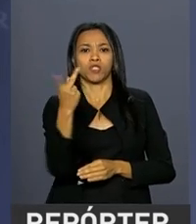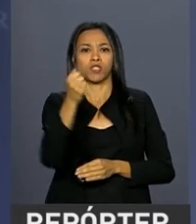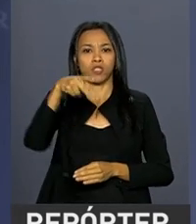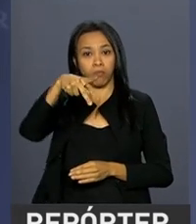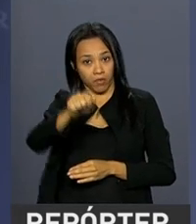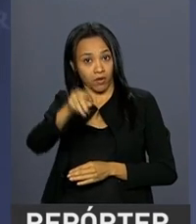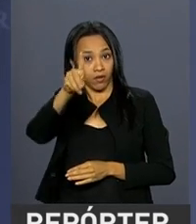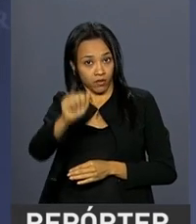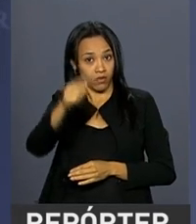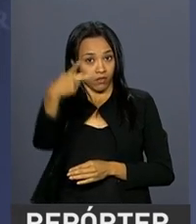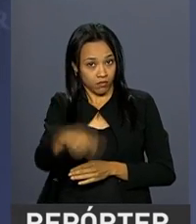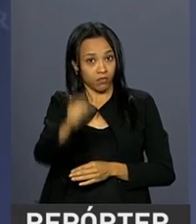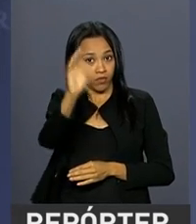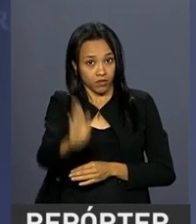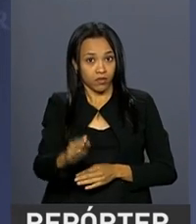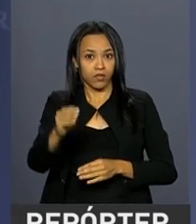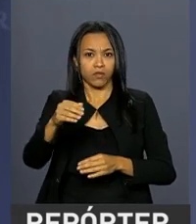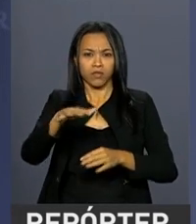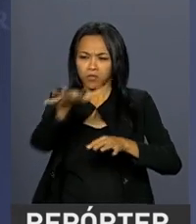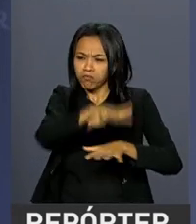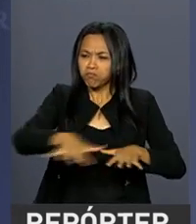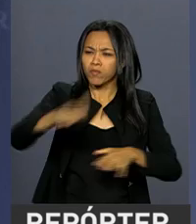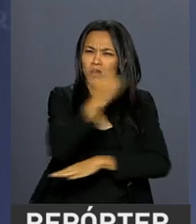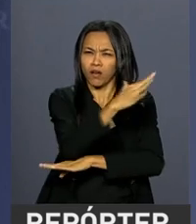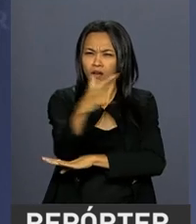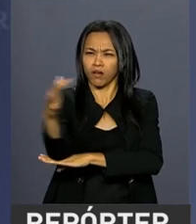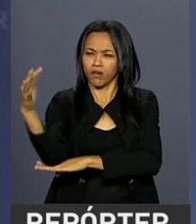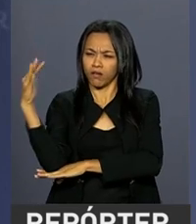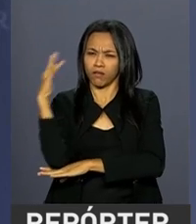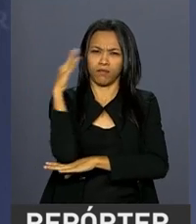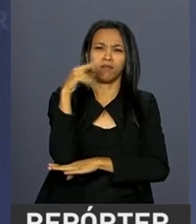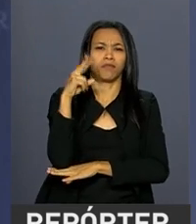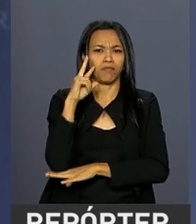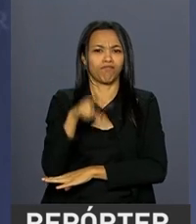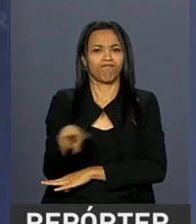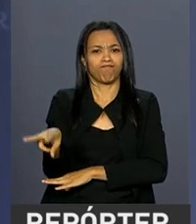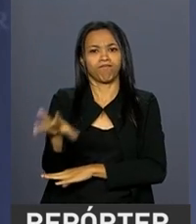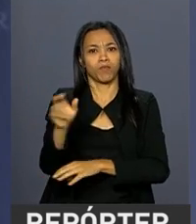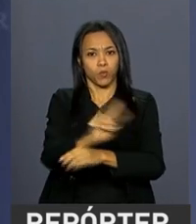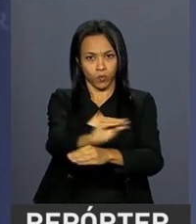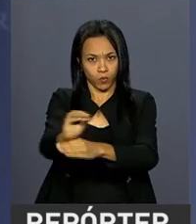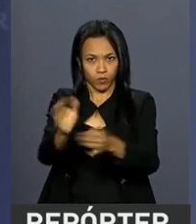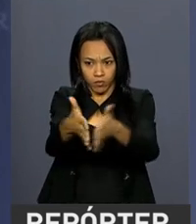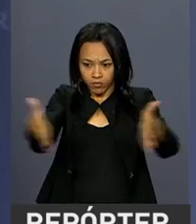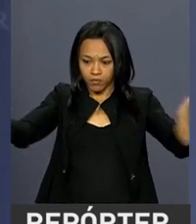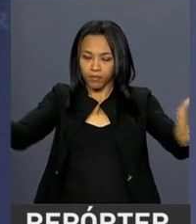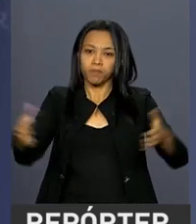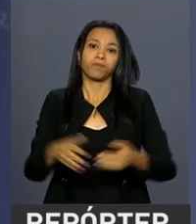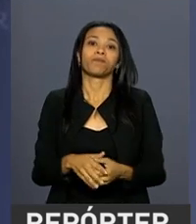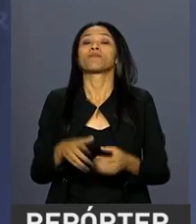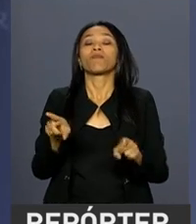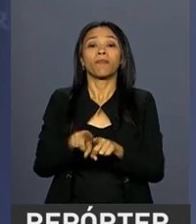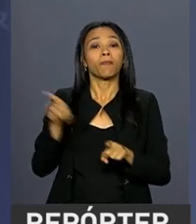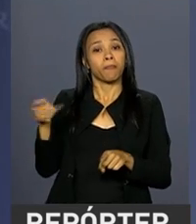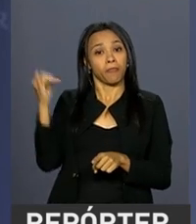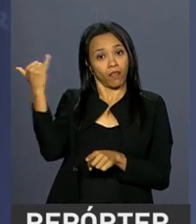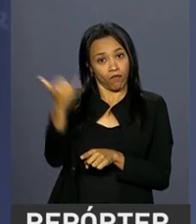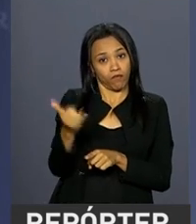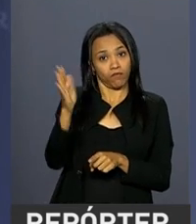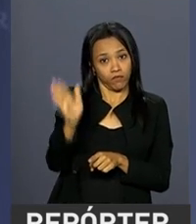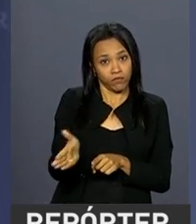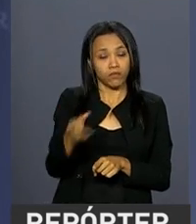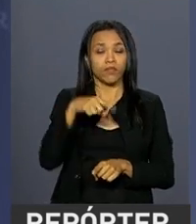e de igual maneira um Parque Nacional do Pará e mais recentemente a senhora registrou nós